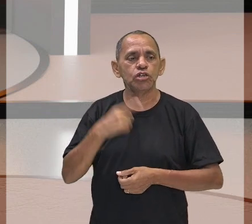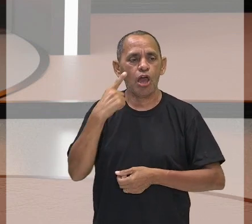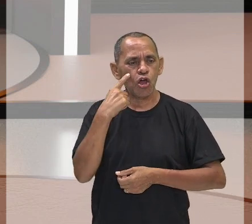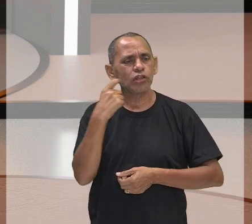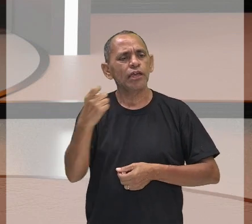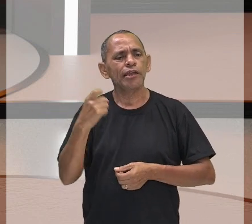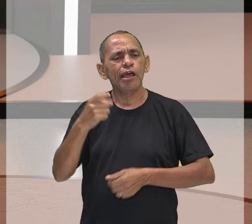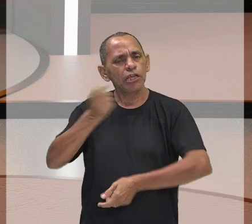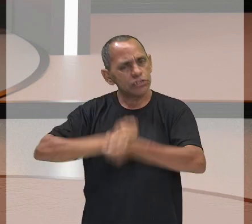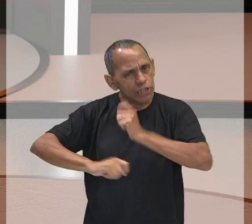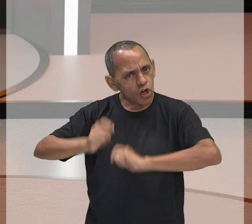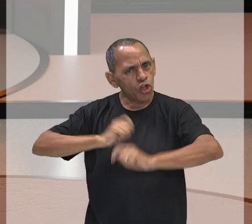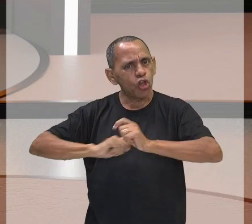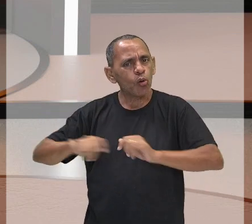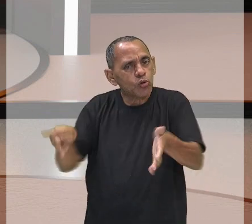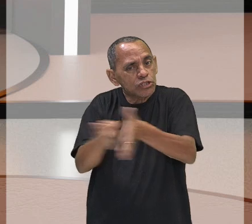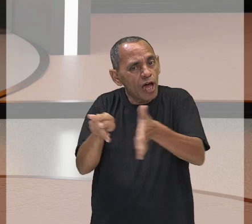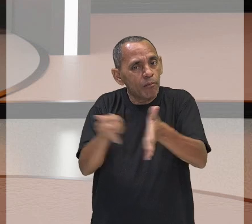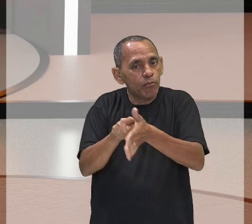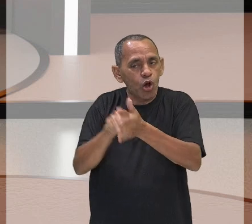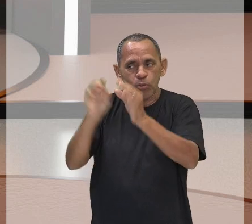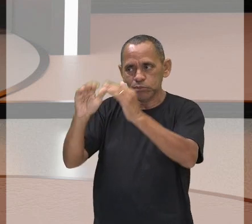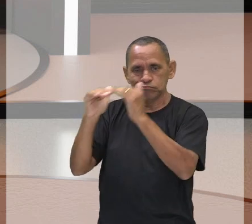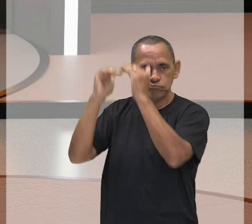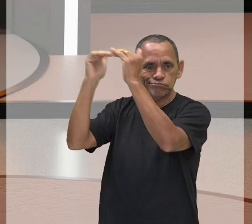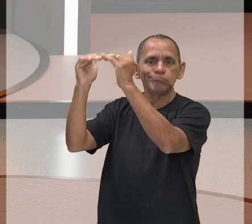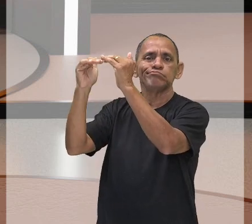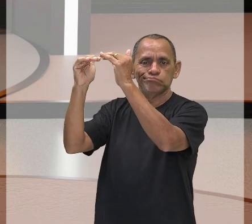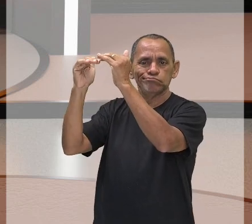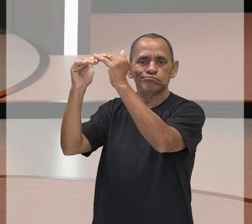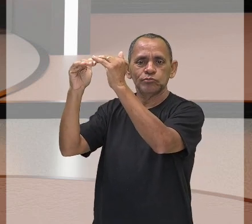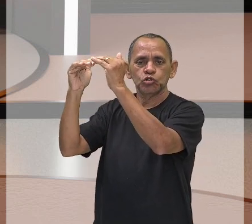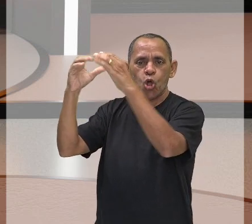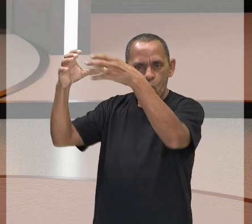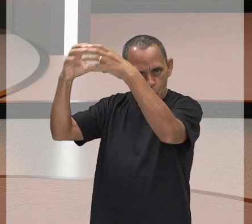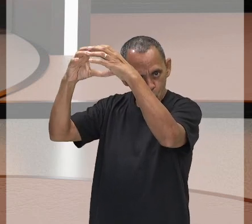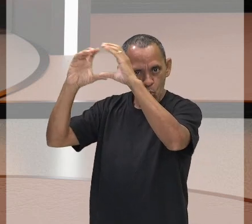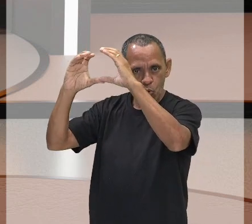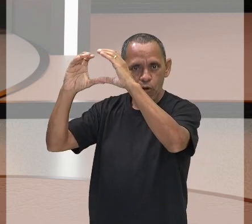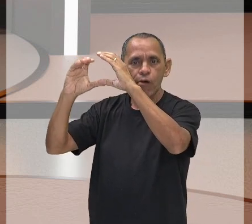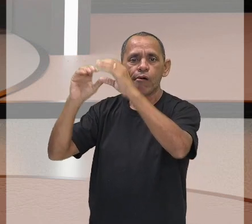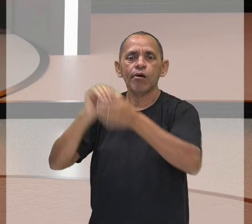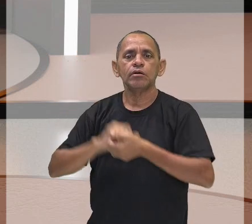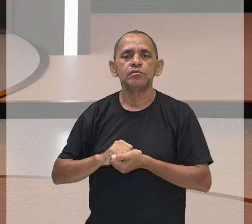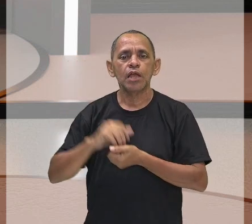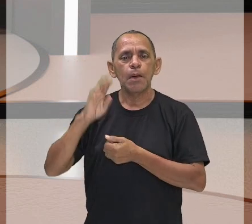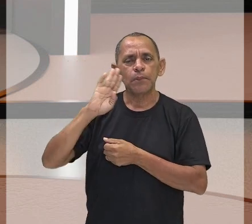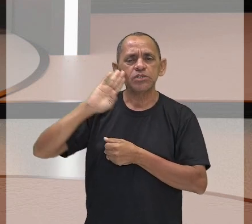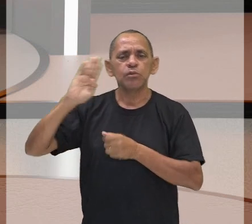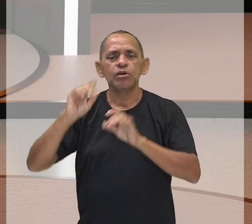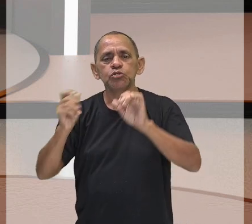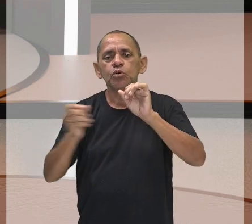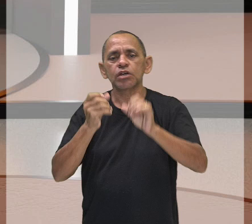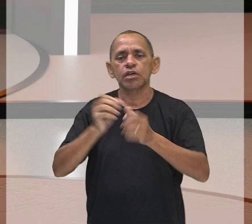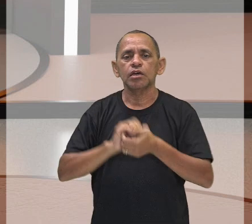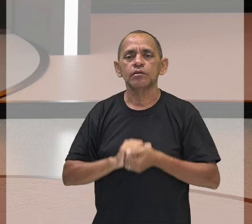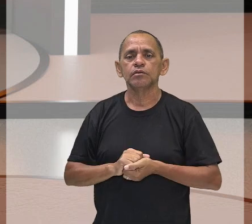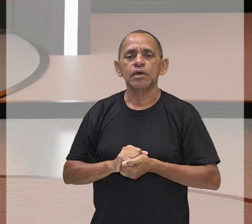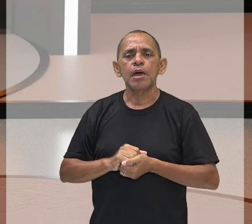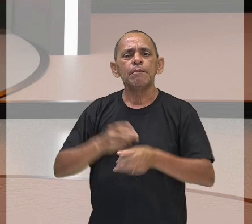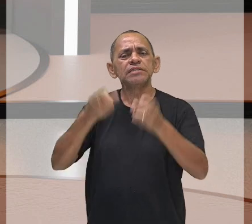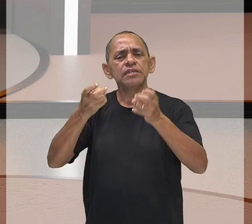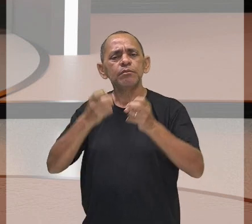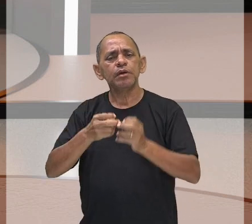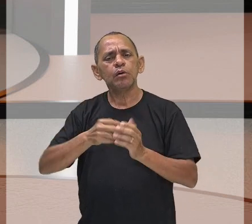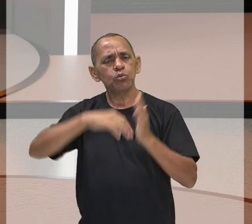econômicos até, da própria elite comercial brasileira, tá, gente? Que viu ali na figura de Dom Pedro